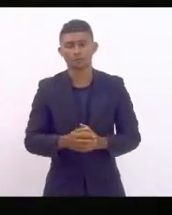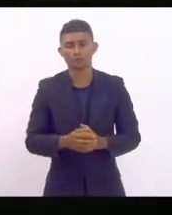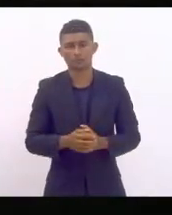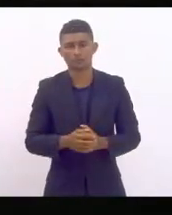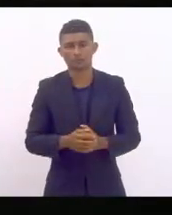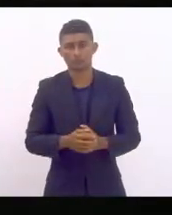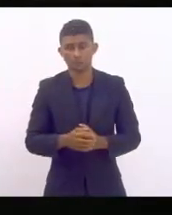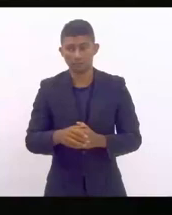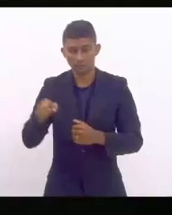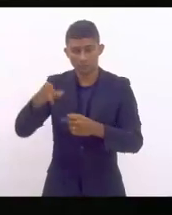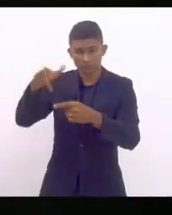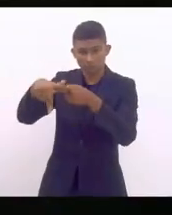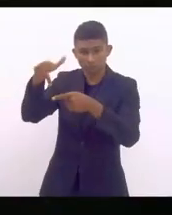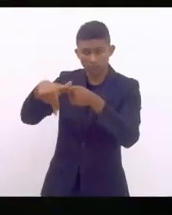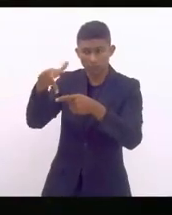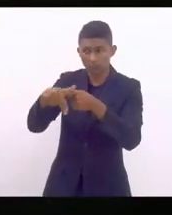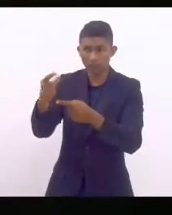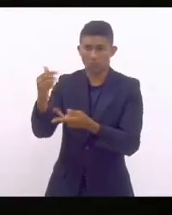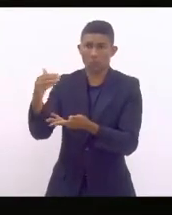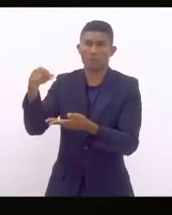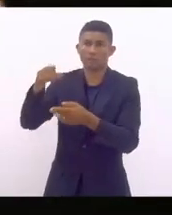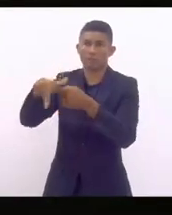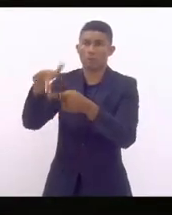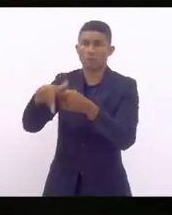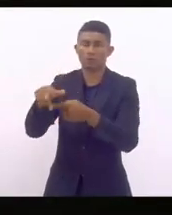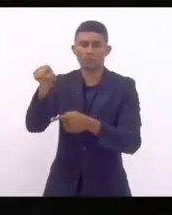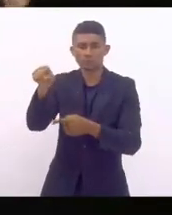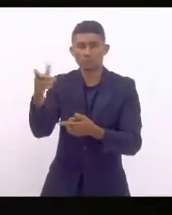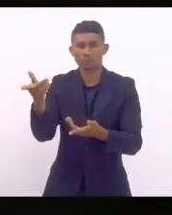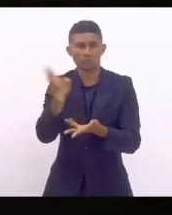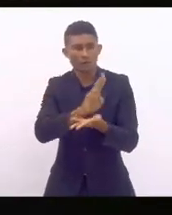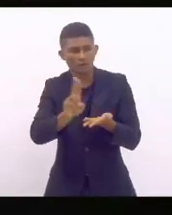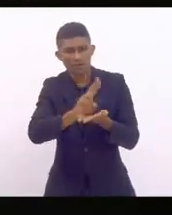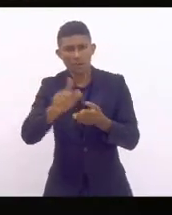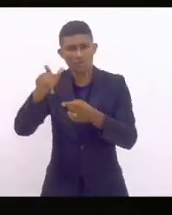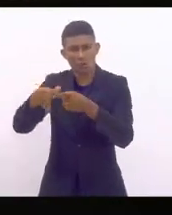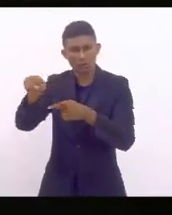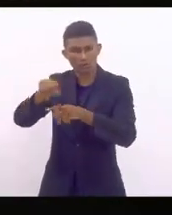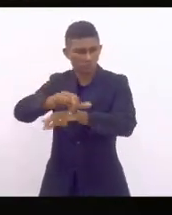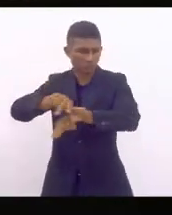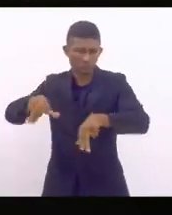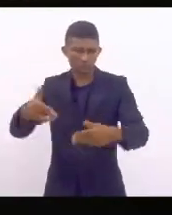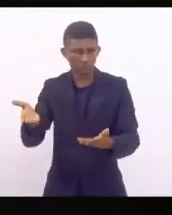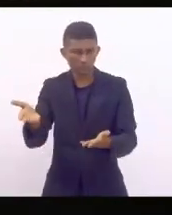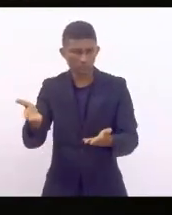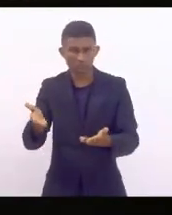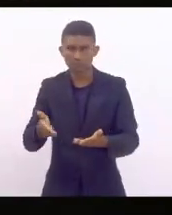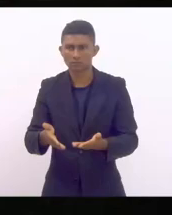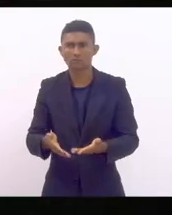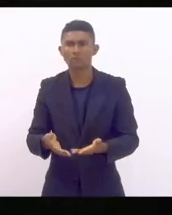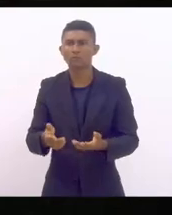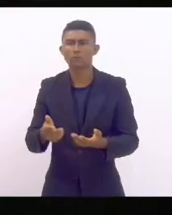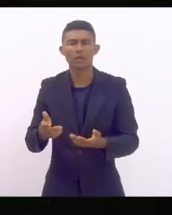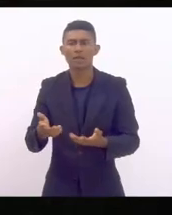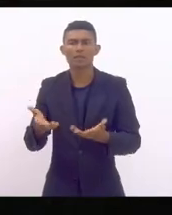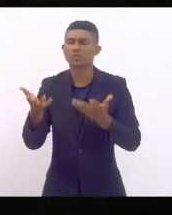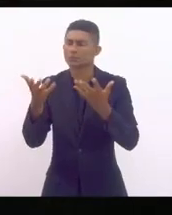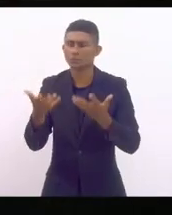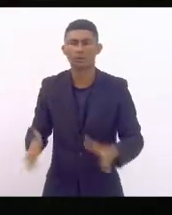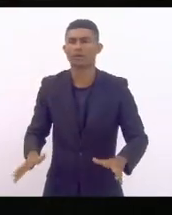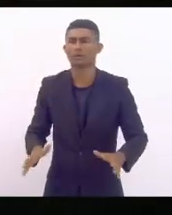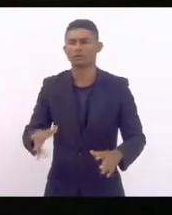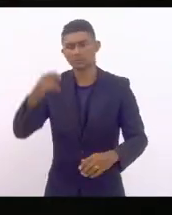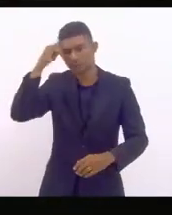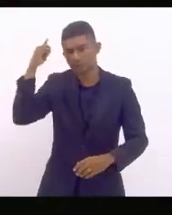dos cortes orçamentos para as Universidades e instituições de pesquisa não aconteça